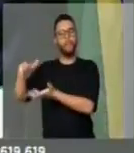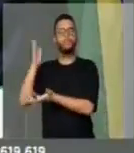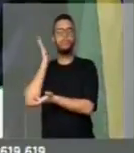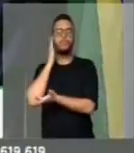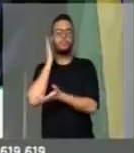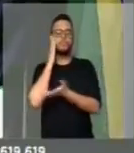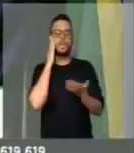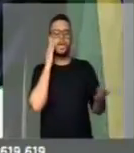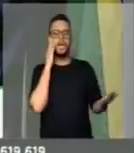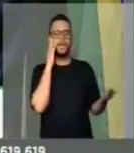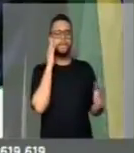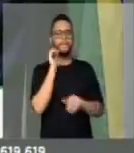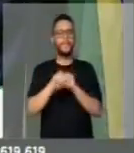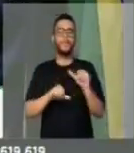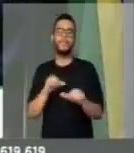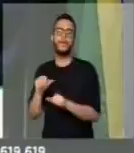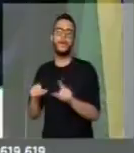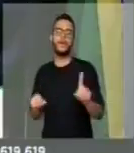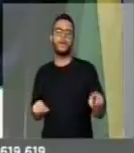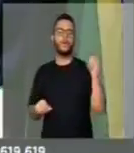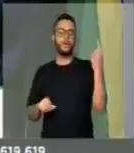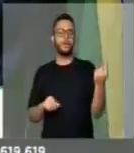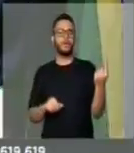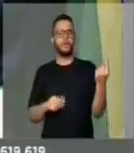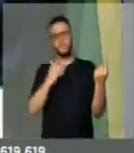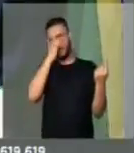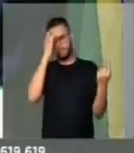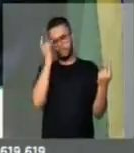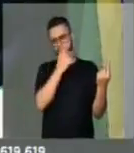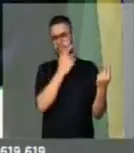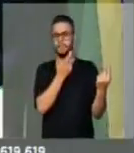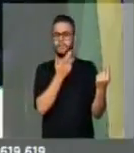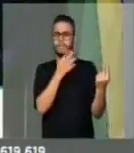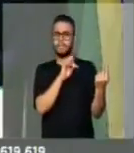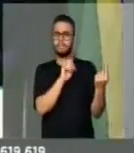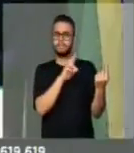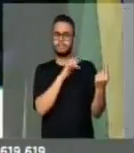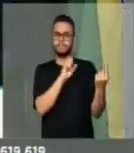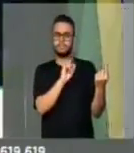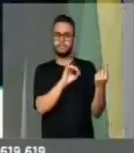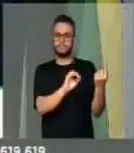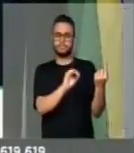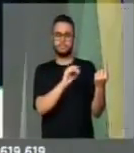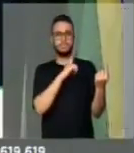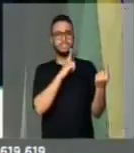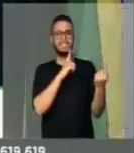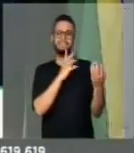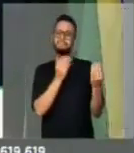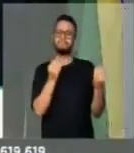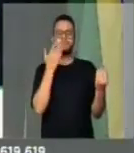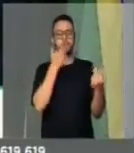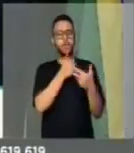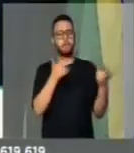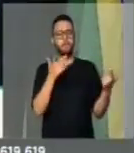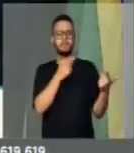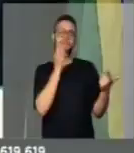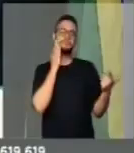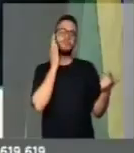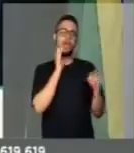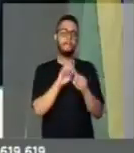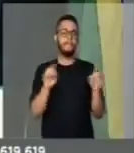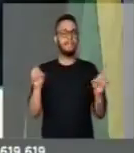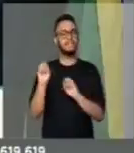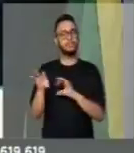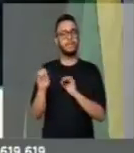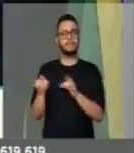pelo conterrâneo de Vossa Excelência, Tasso Genro, que tem tudo na vida, menos ser educador. Saiu de